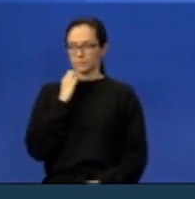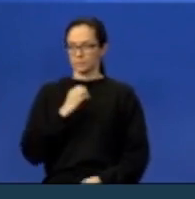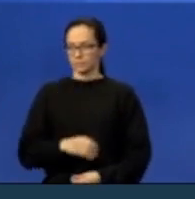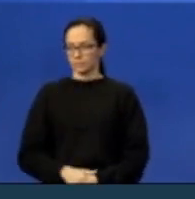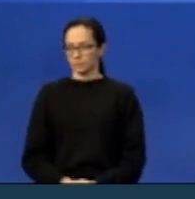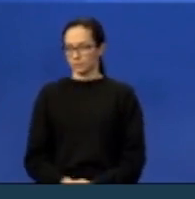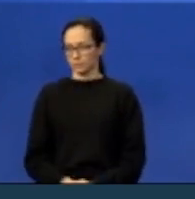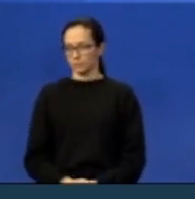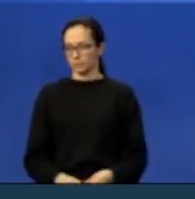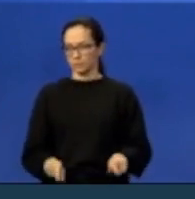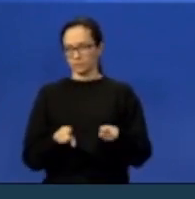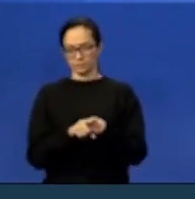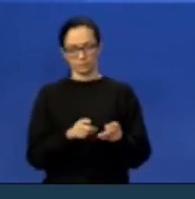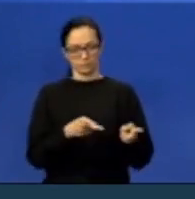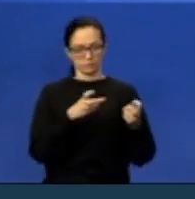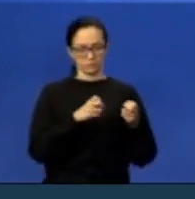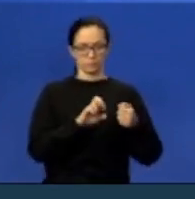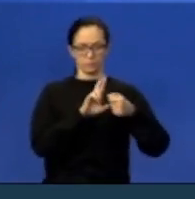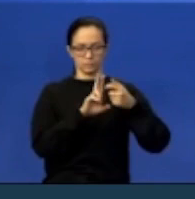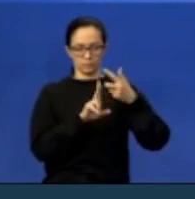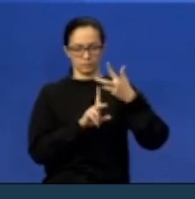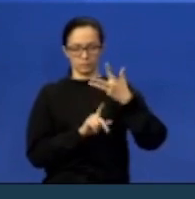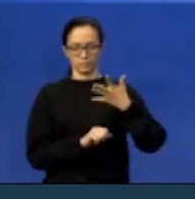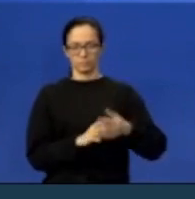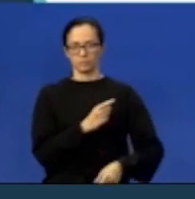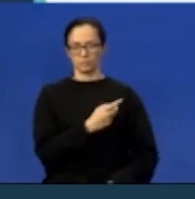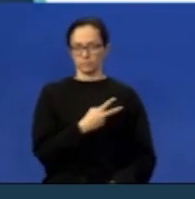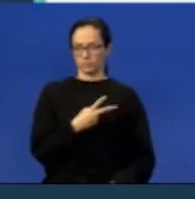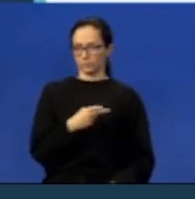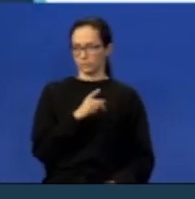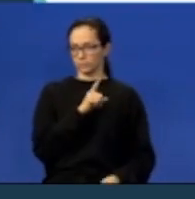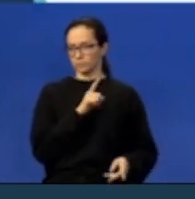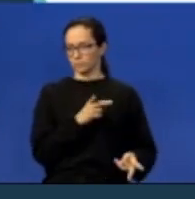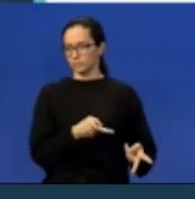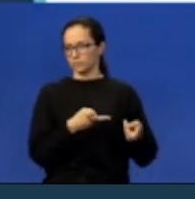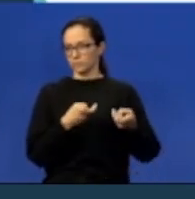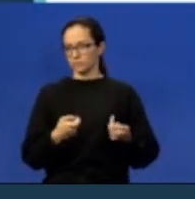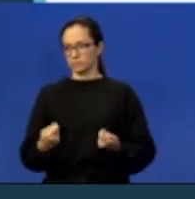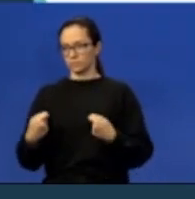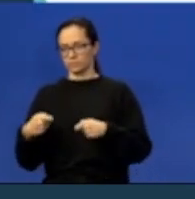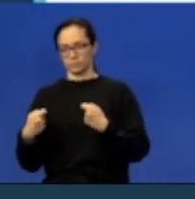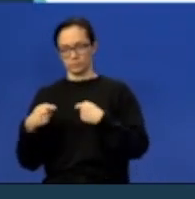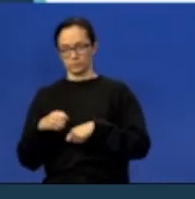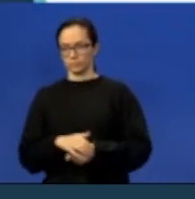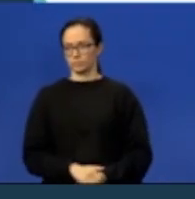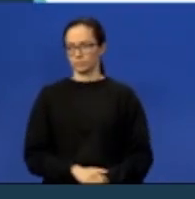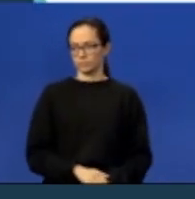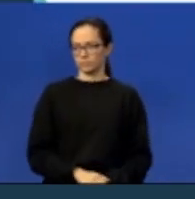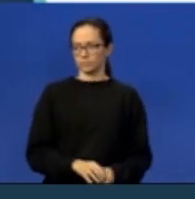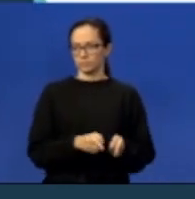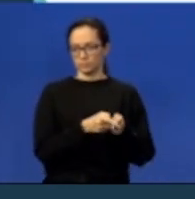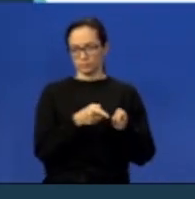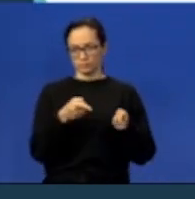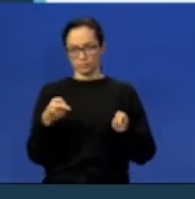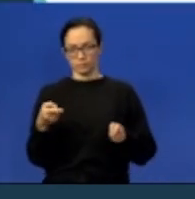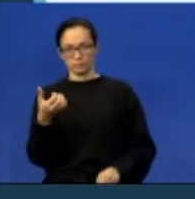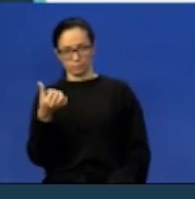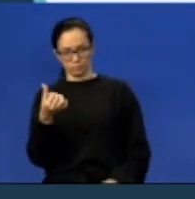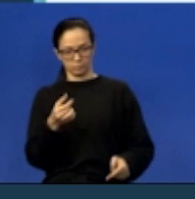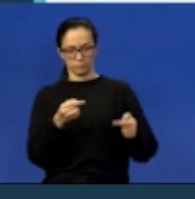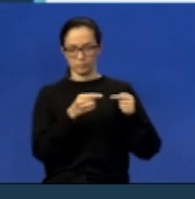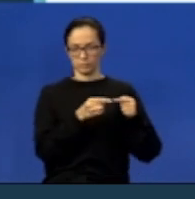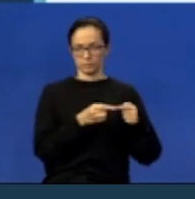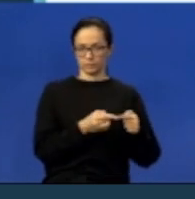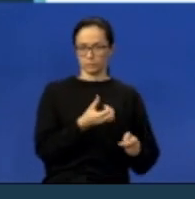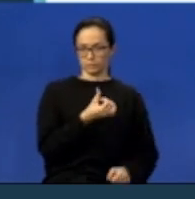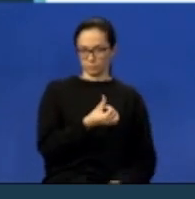O eletrocardiograma ele é composto de 12 derivações, como vocês podem observar aqui no slide, sendo 6 periféricas e 6 precordiais.